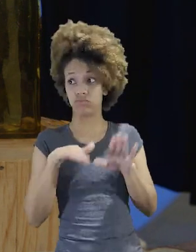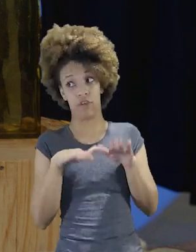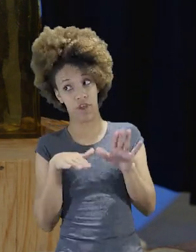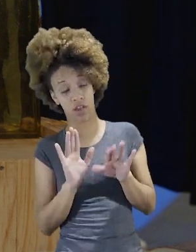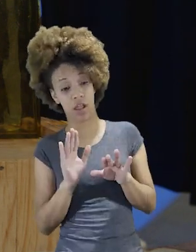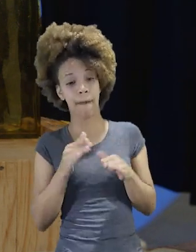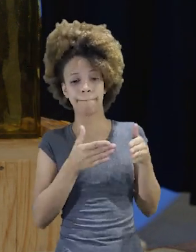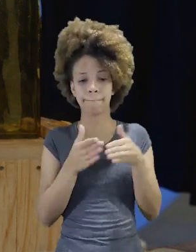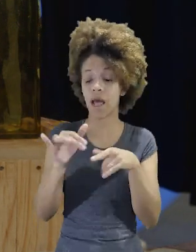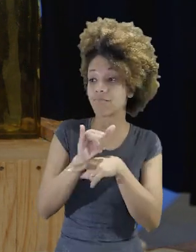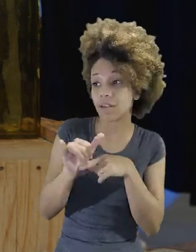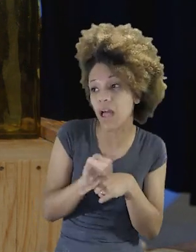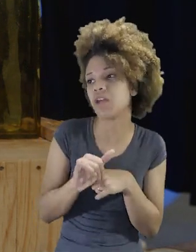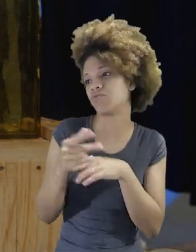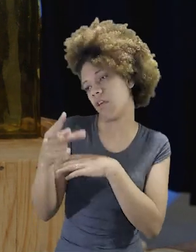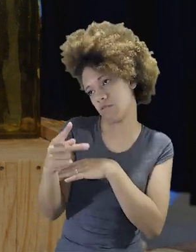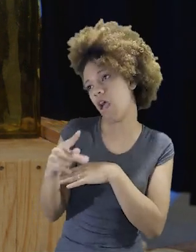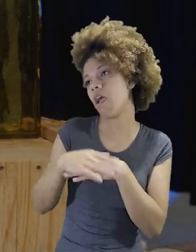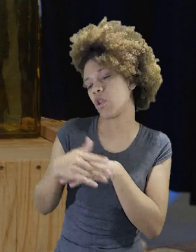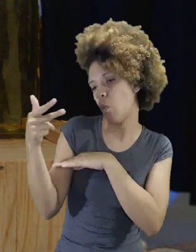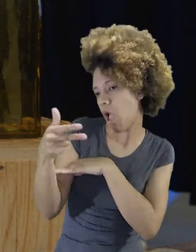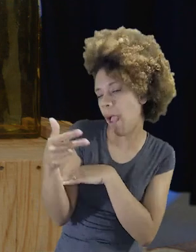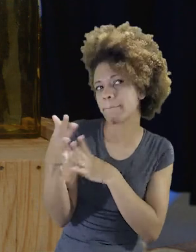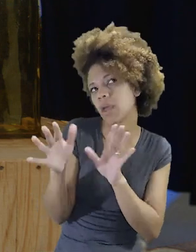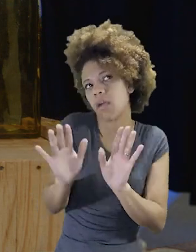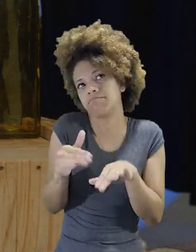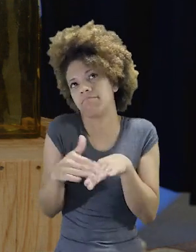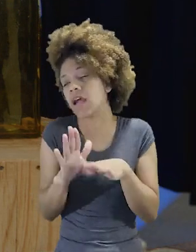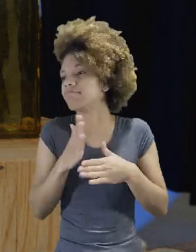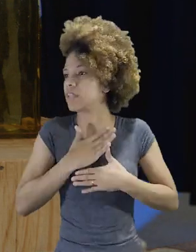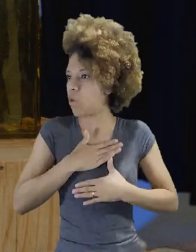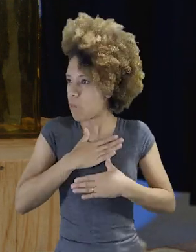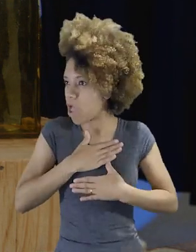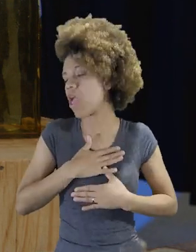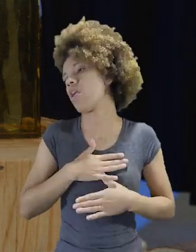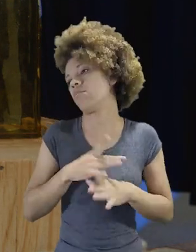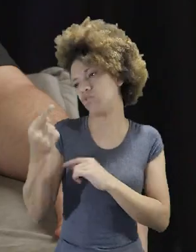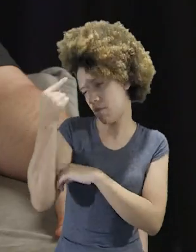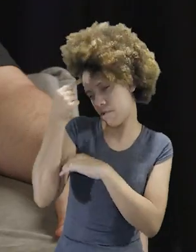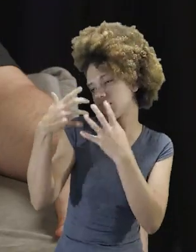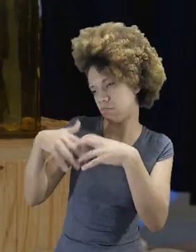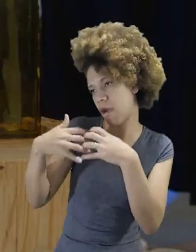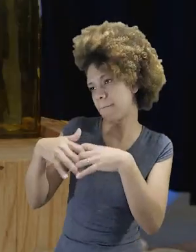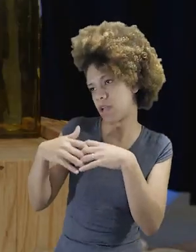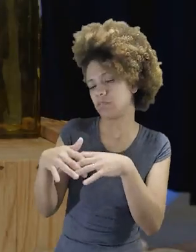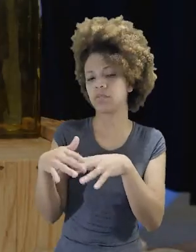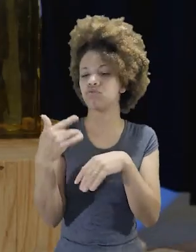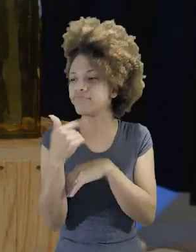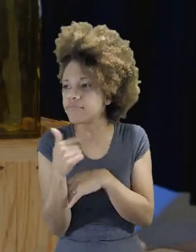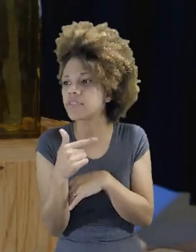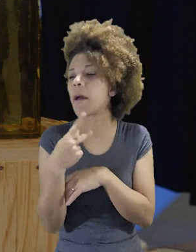eu acho talvez pelo caminho que ele levou o rap dele que é um rap mas é mas mas